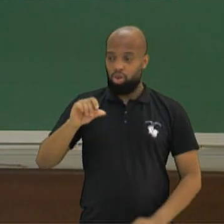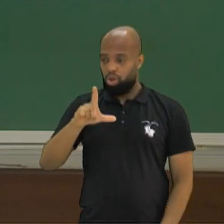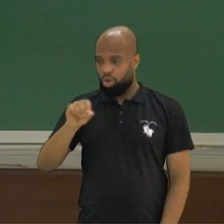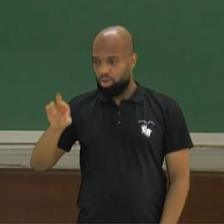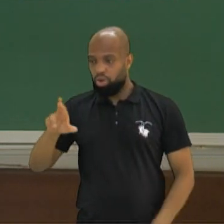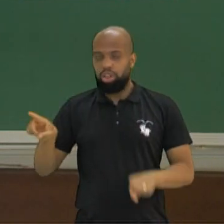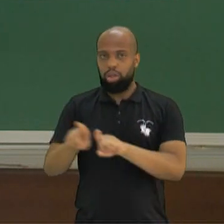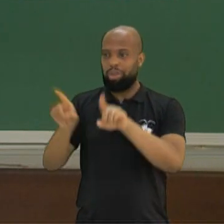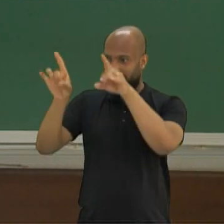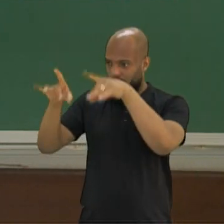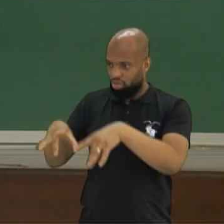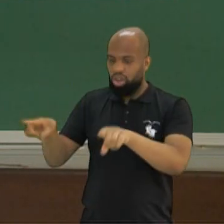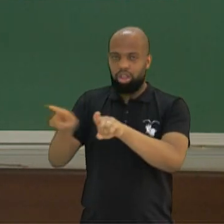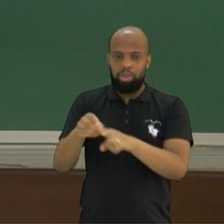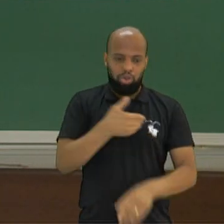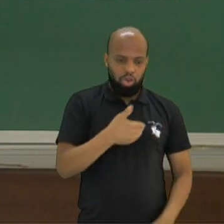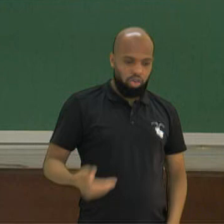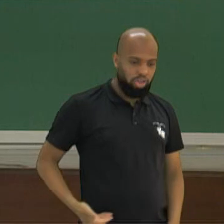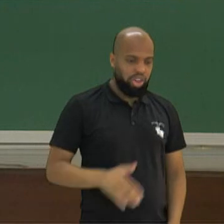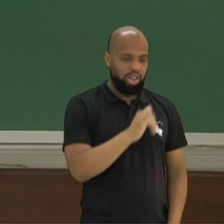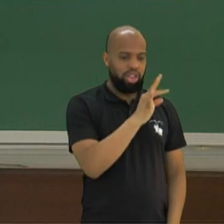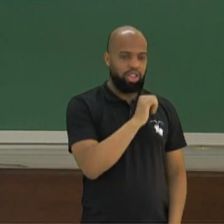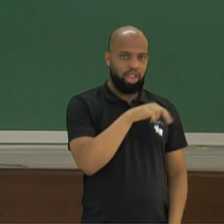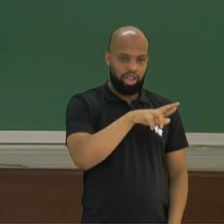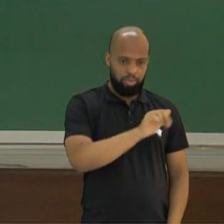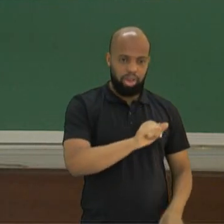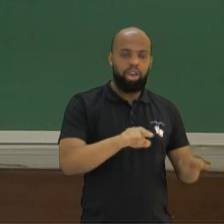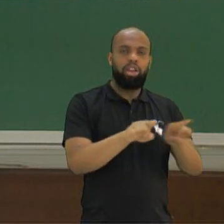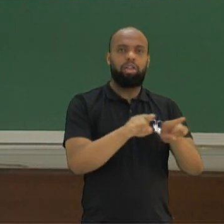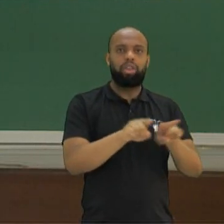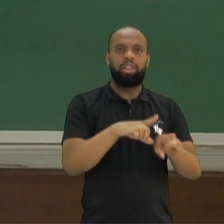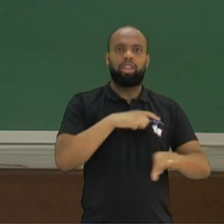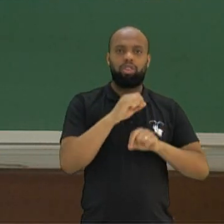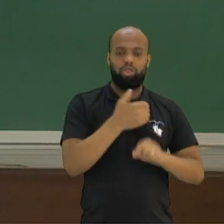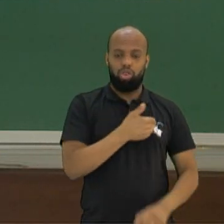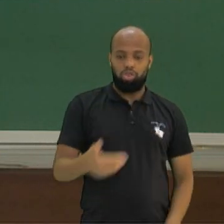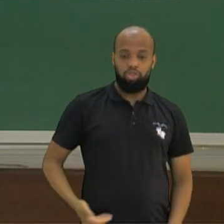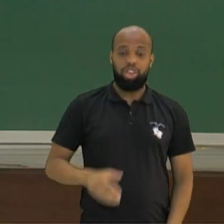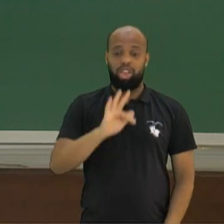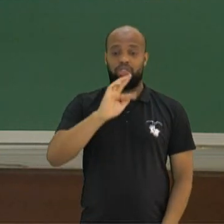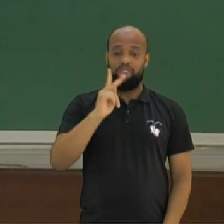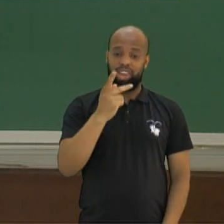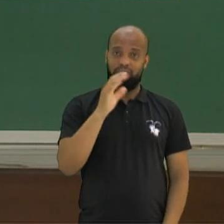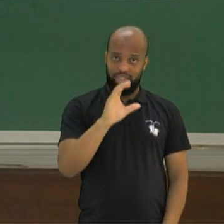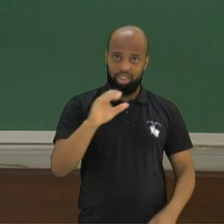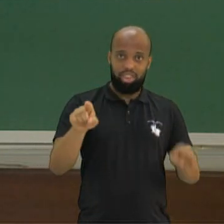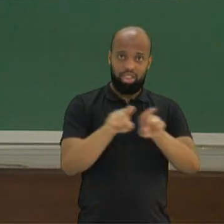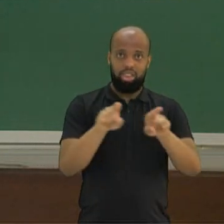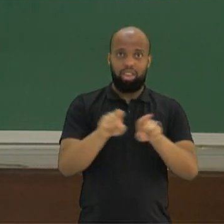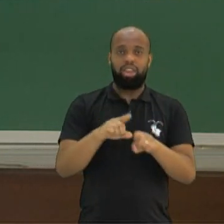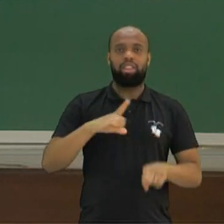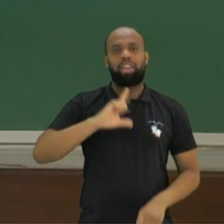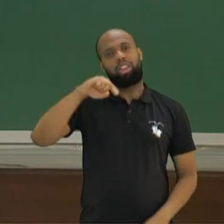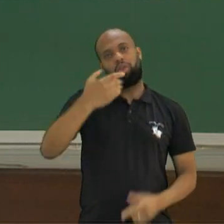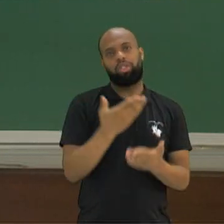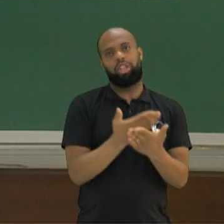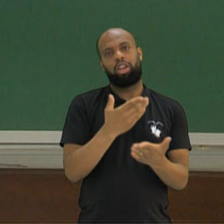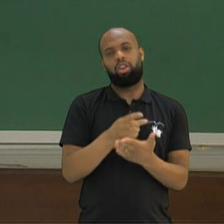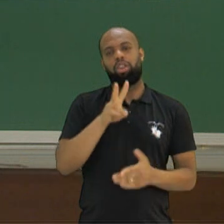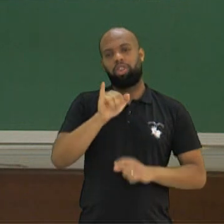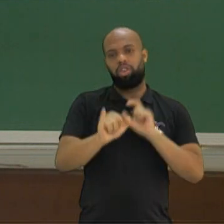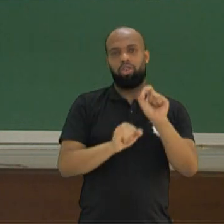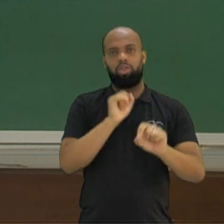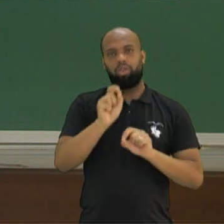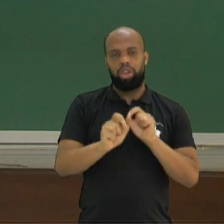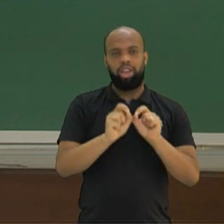viu a renúncia do Collor, o governo Itamar, passamos pelos 2 governos do Fernando Henrique Cardoso, na nossa próxima aula,